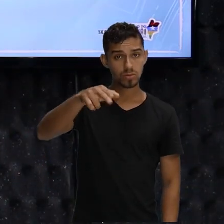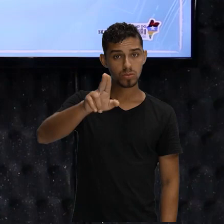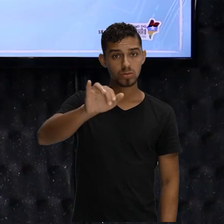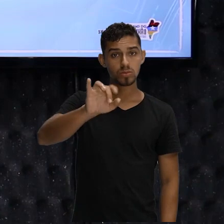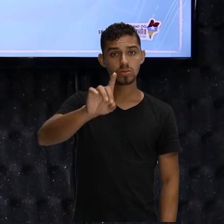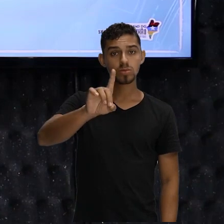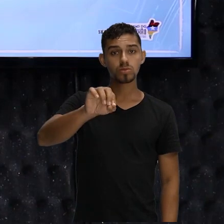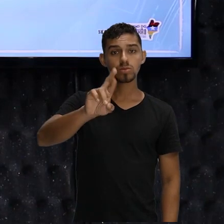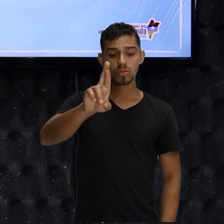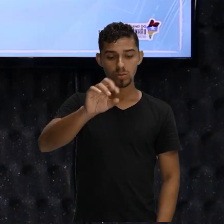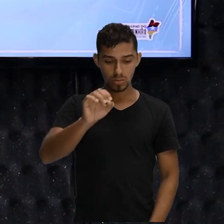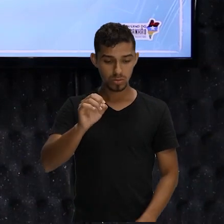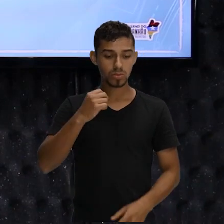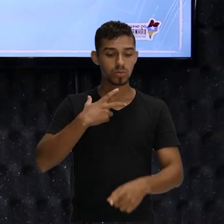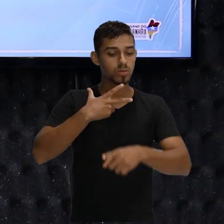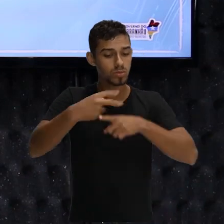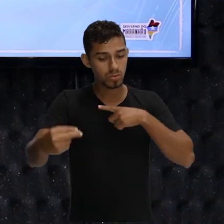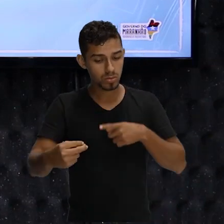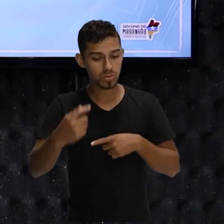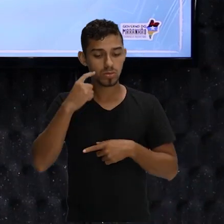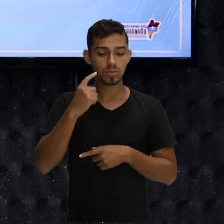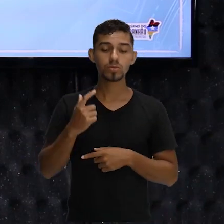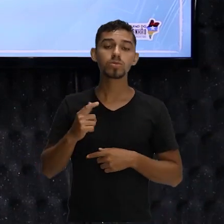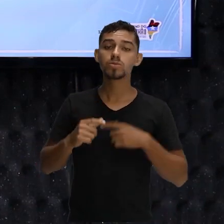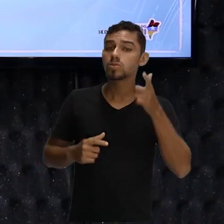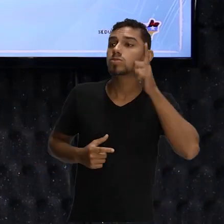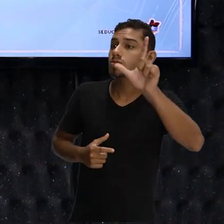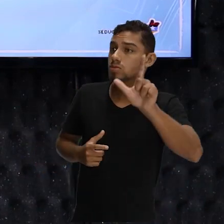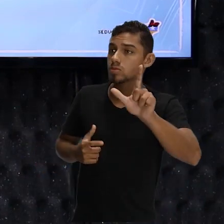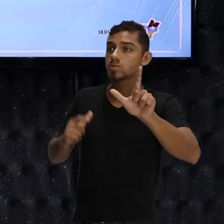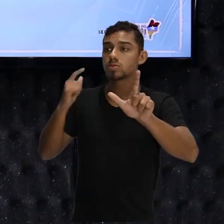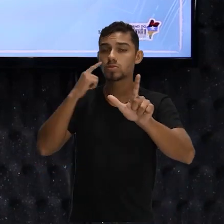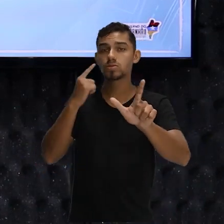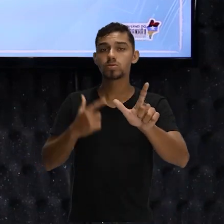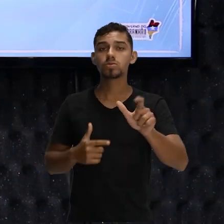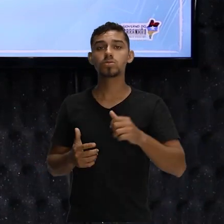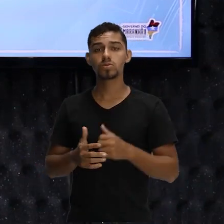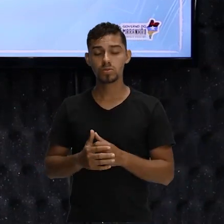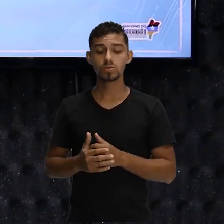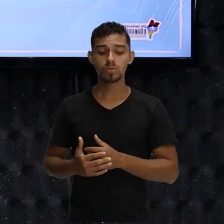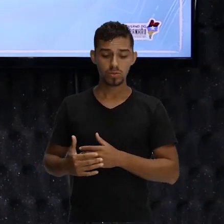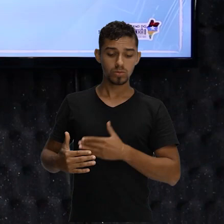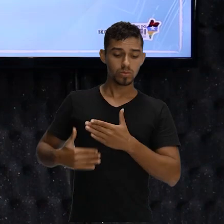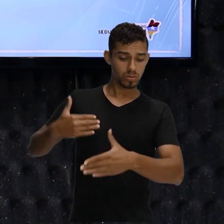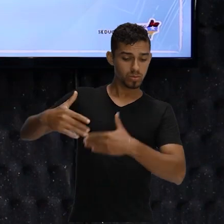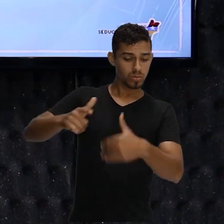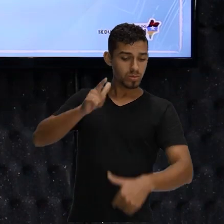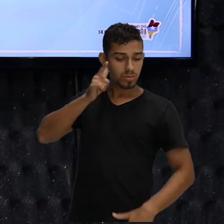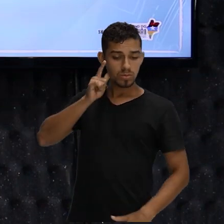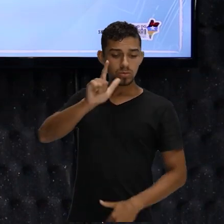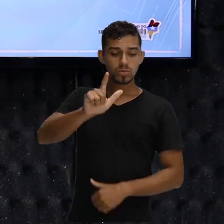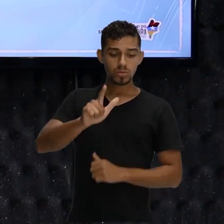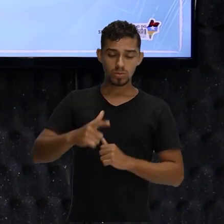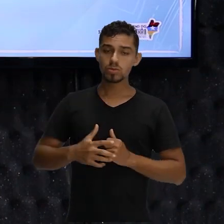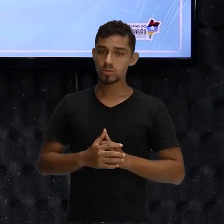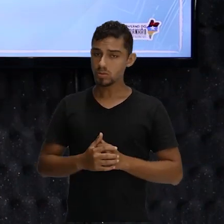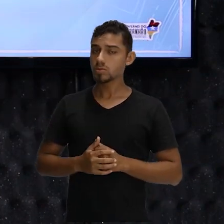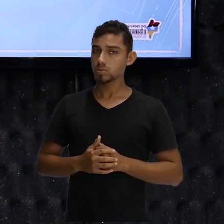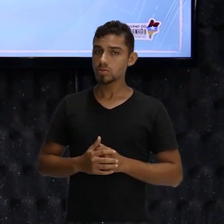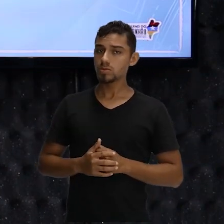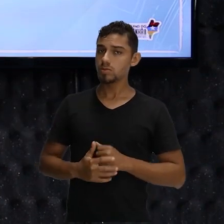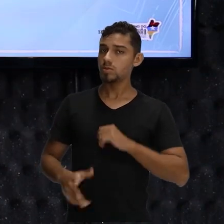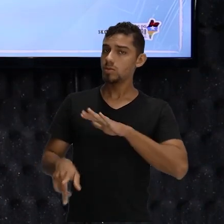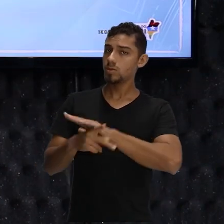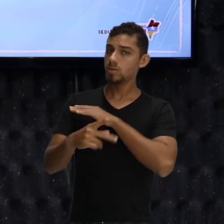adquiriu, você conquistou esse status. Você conquistou essa condição. Você conquistou essa posição social fruto do